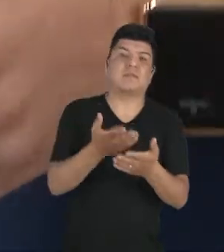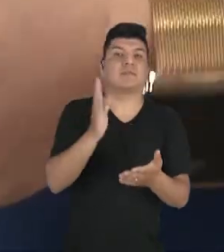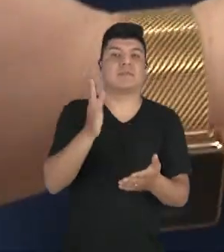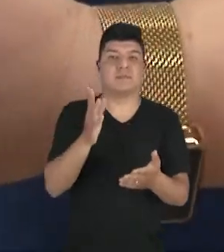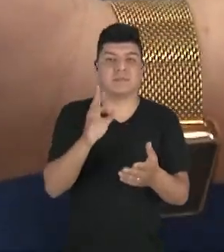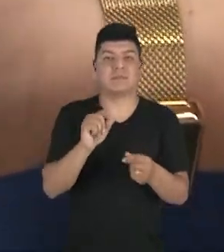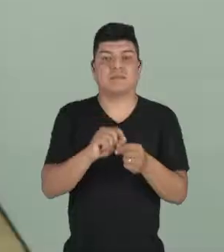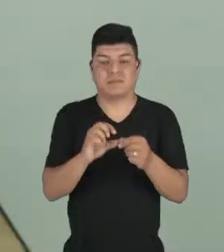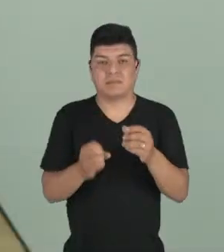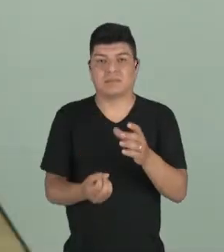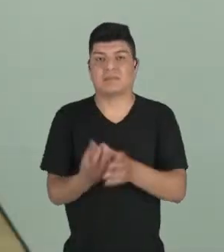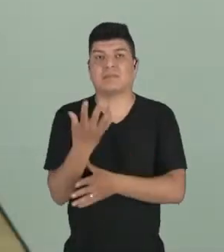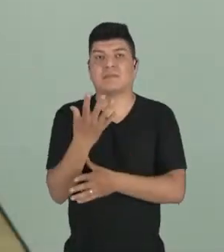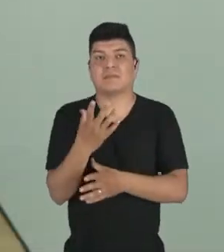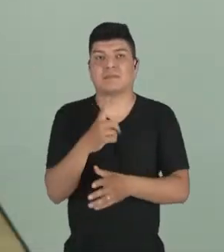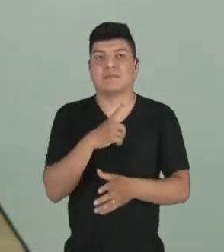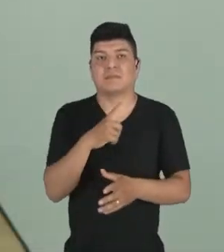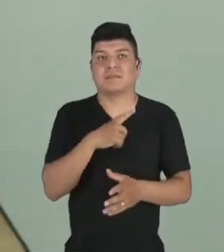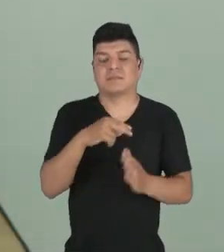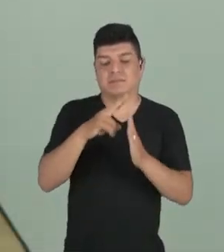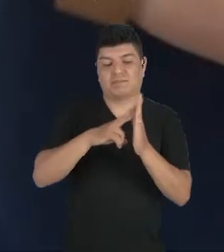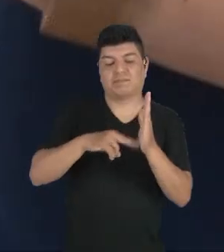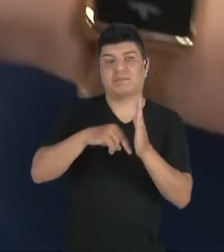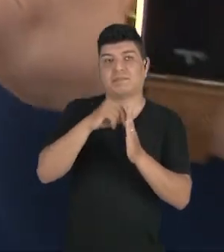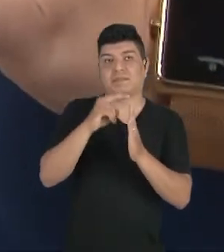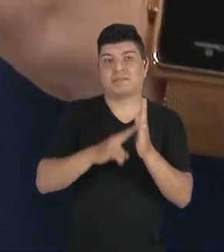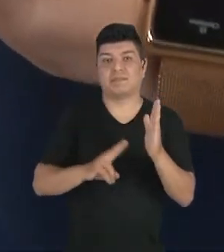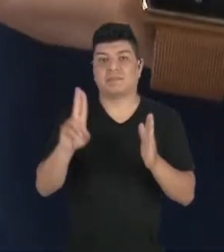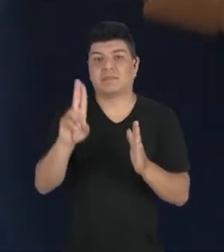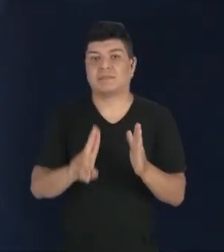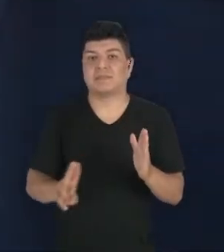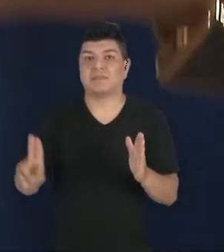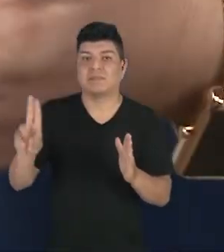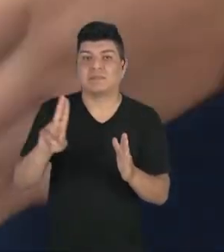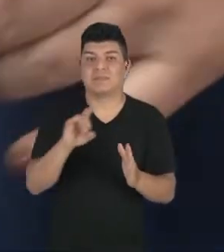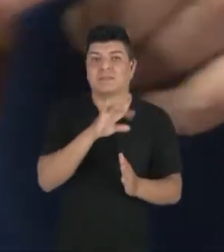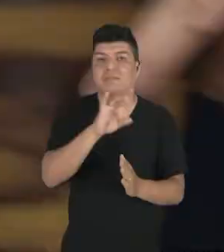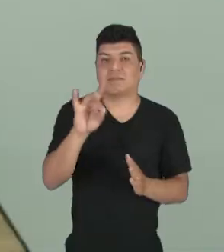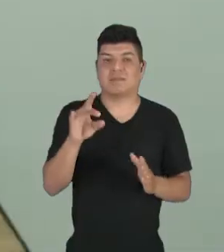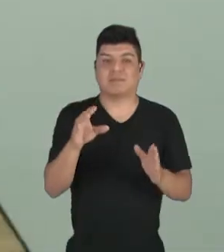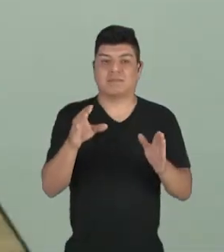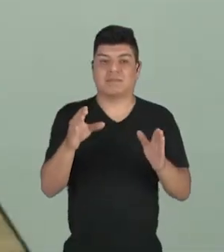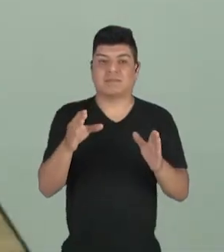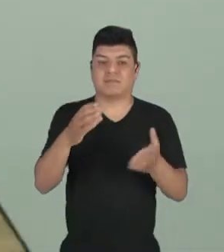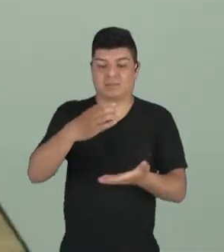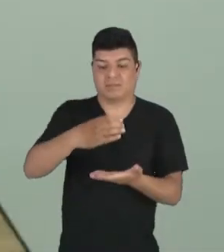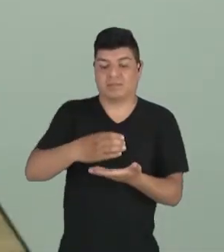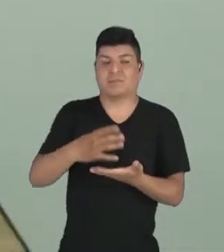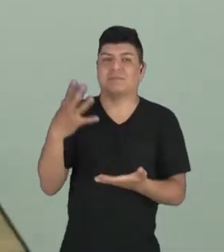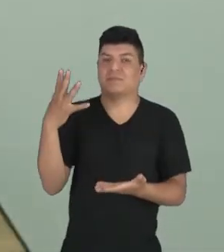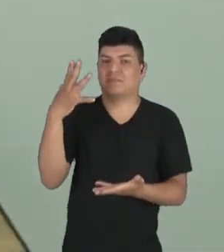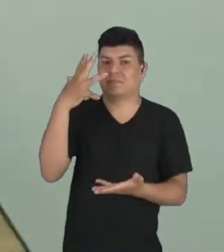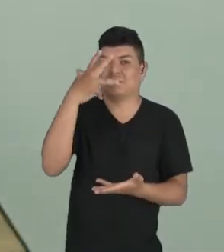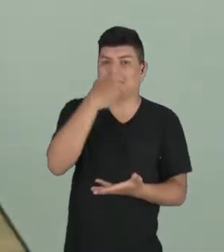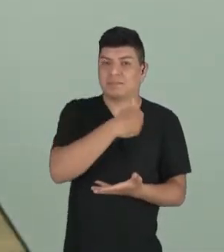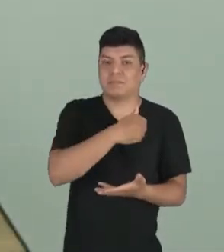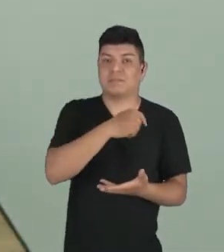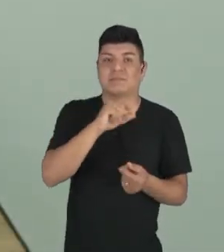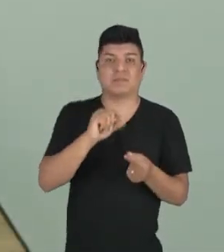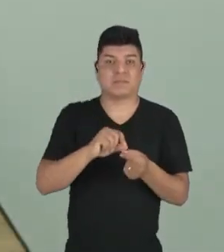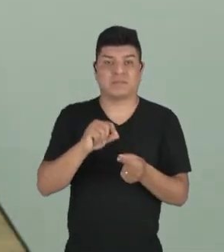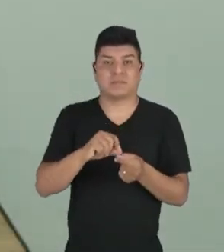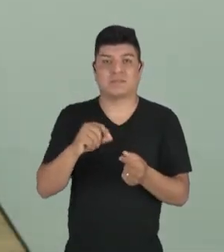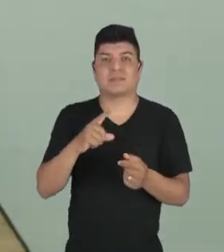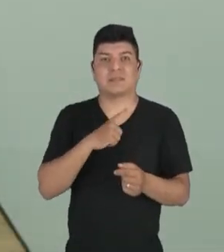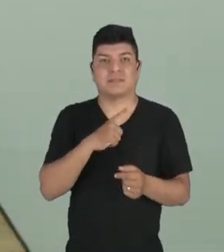já fabricavam. Esse aqui tem pintura, eles utilizam, tem cada vasos lindos que eles fazem, né. Temos